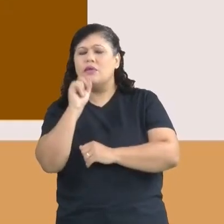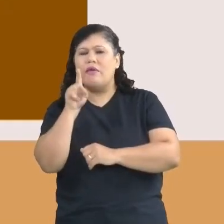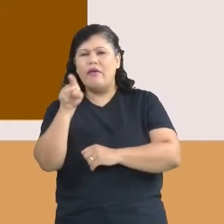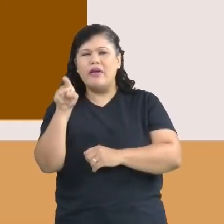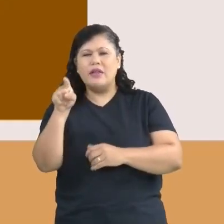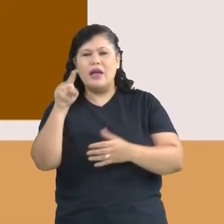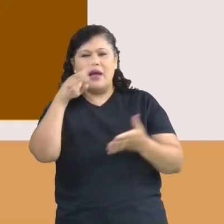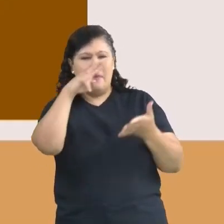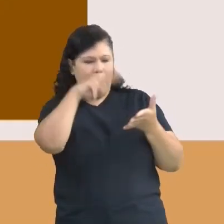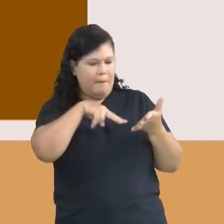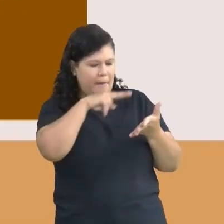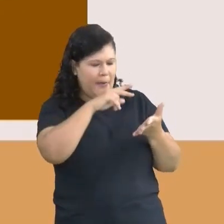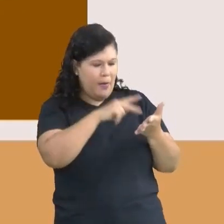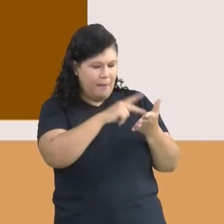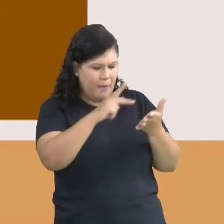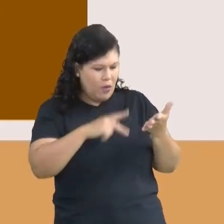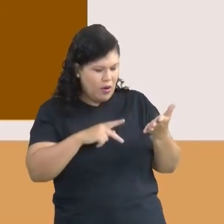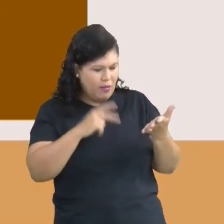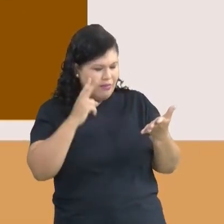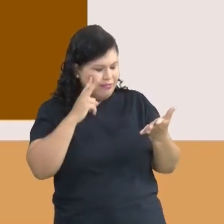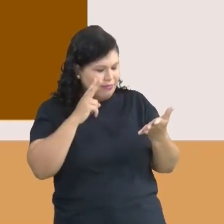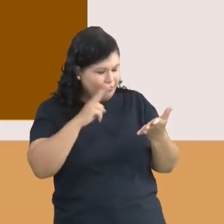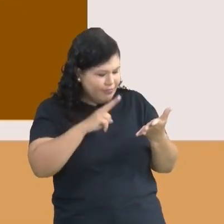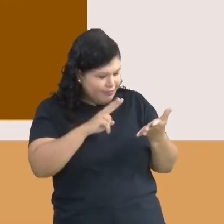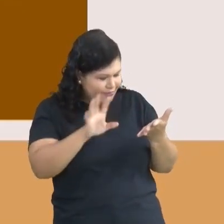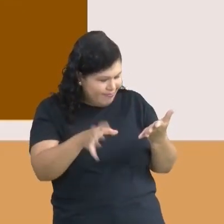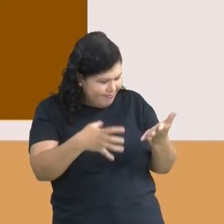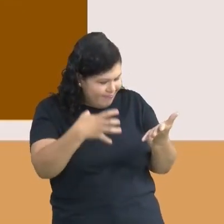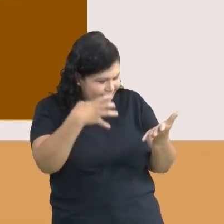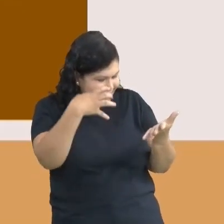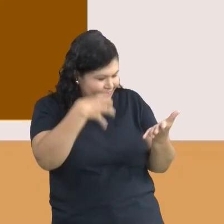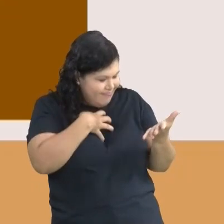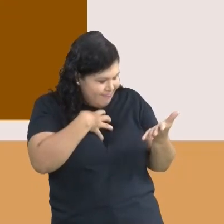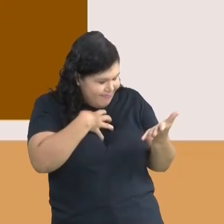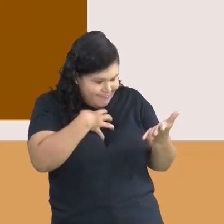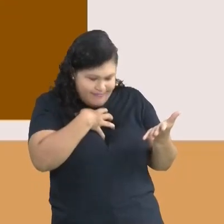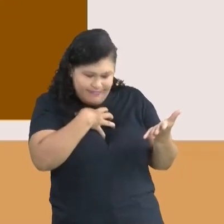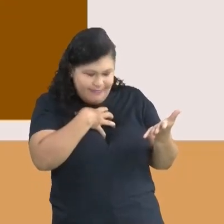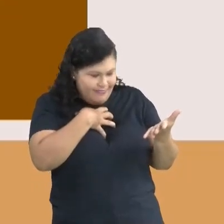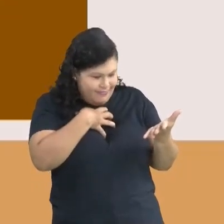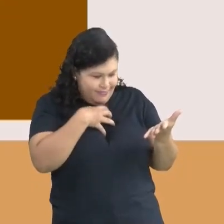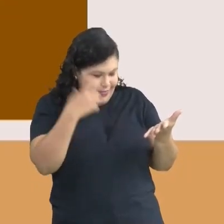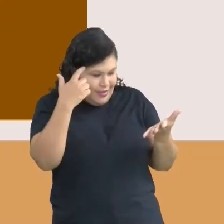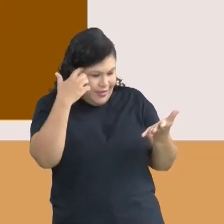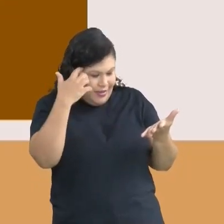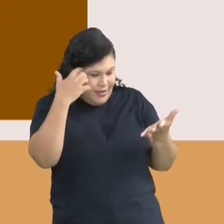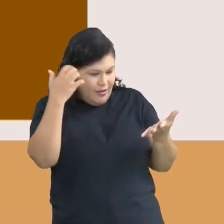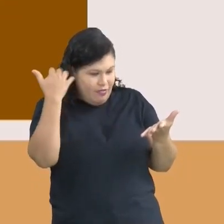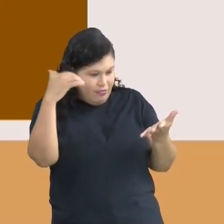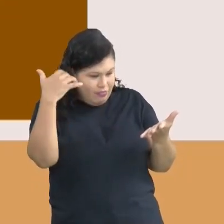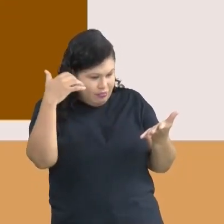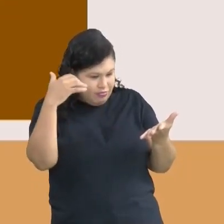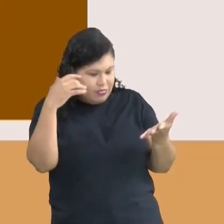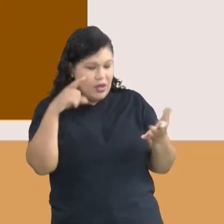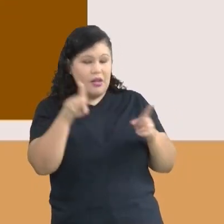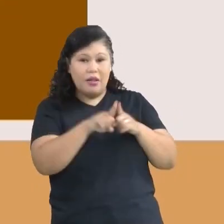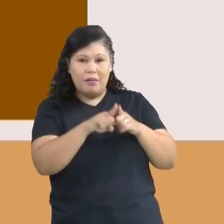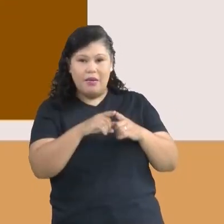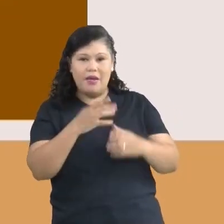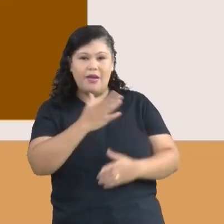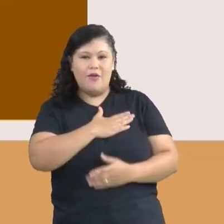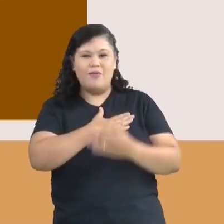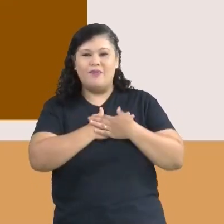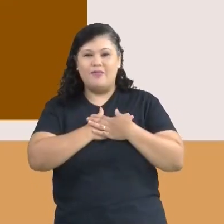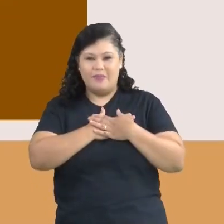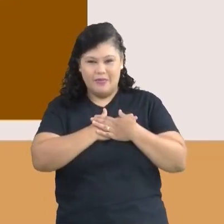pararam para prestar atenção que vocês sentem algo no cérebro de vocês e também no coração de vocês? Ainda